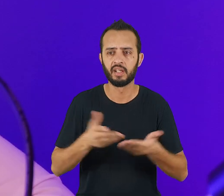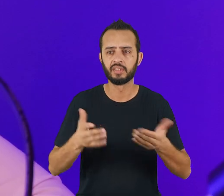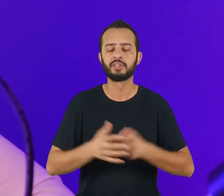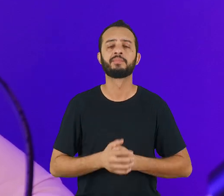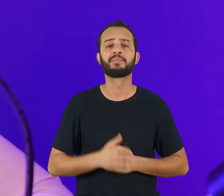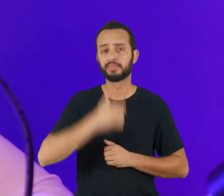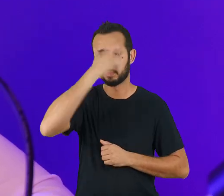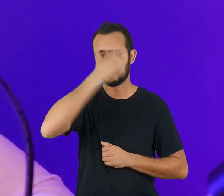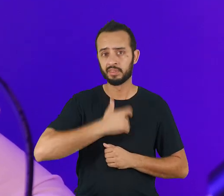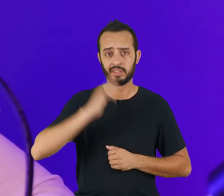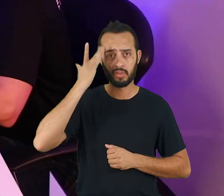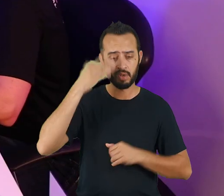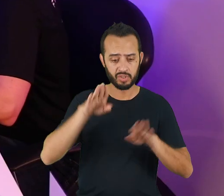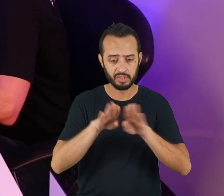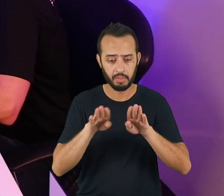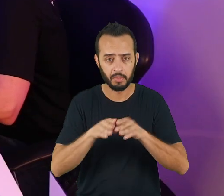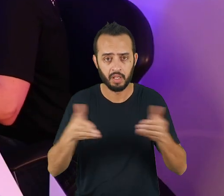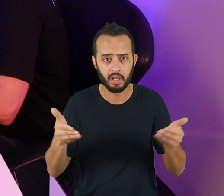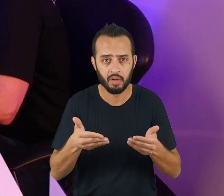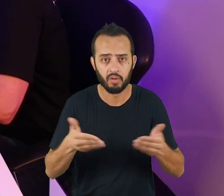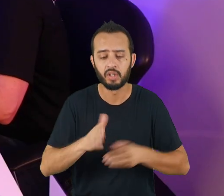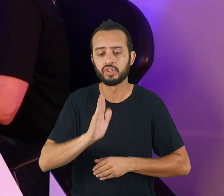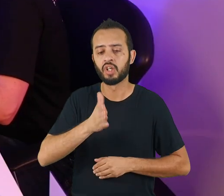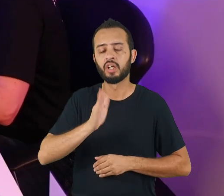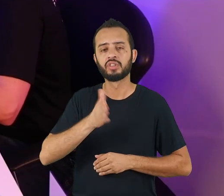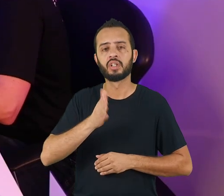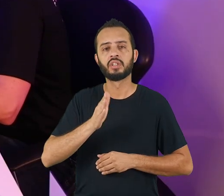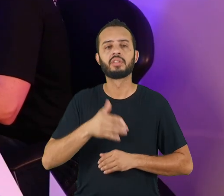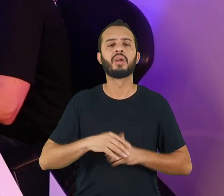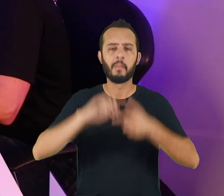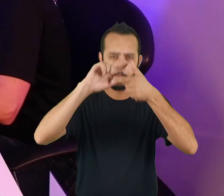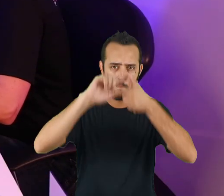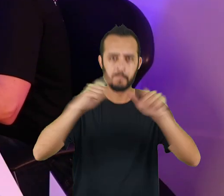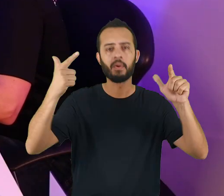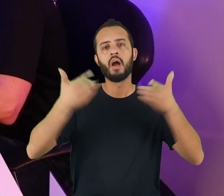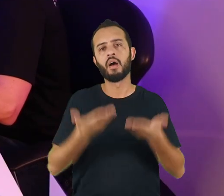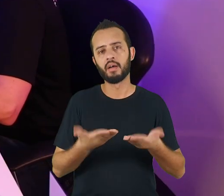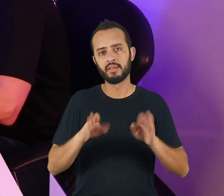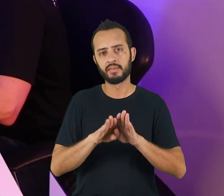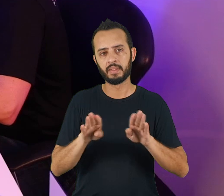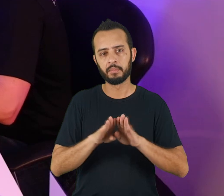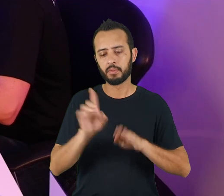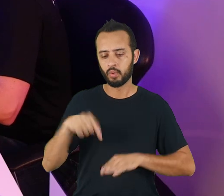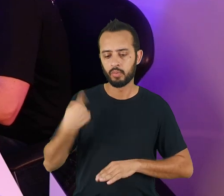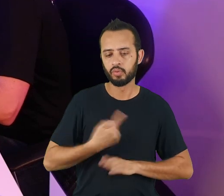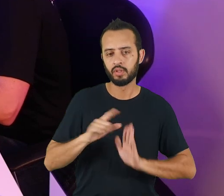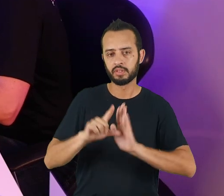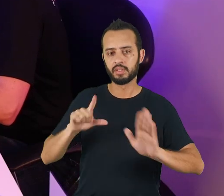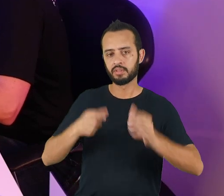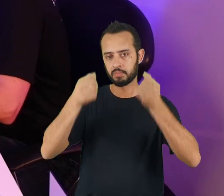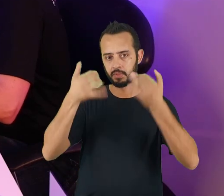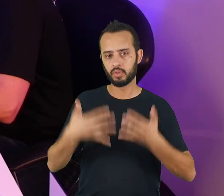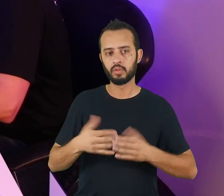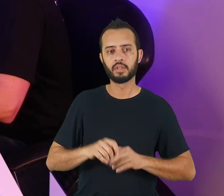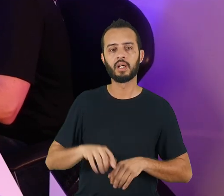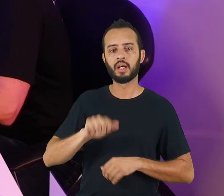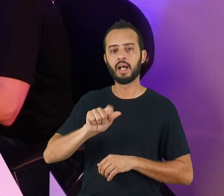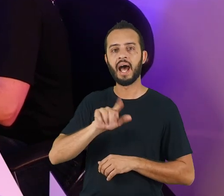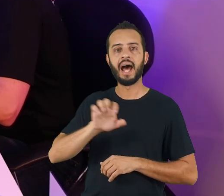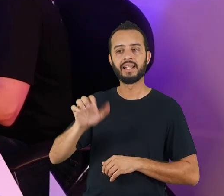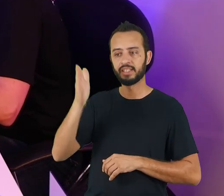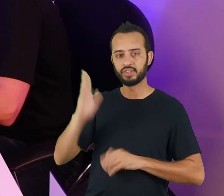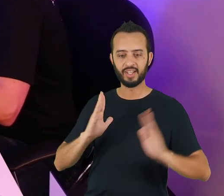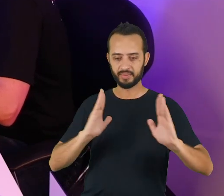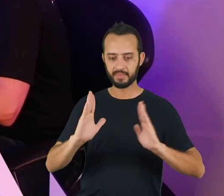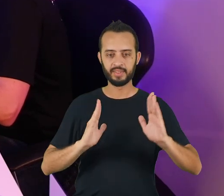Marcelo eu acho que também já vai eh desmistificar um pouco né porque como a gente falou no começo aqui a Aline já nasceu